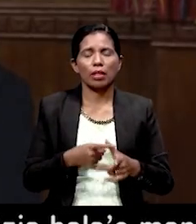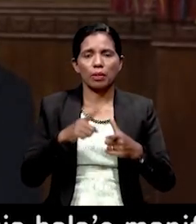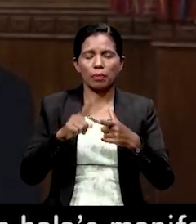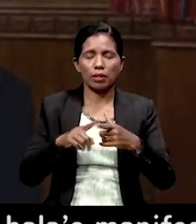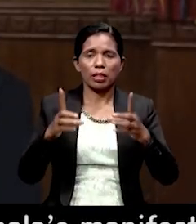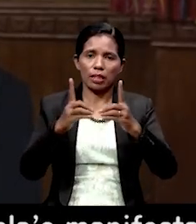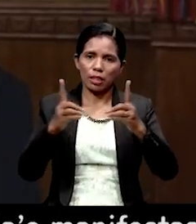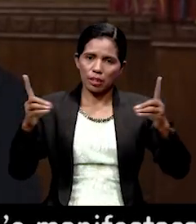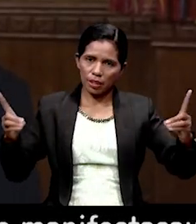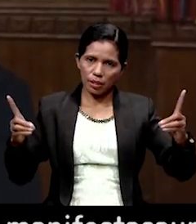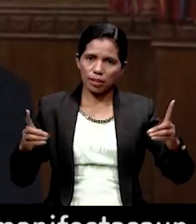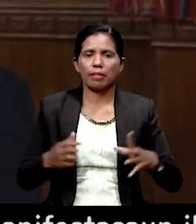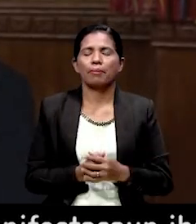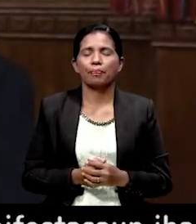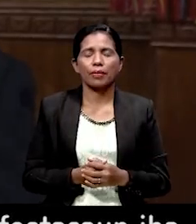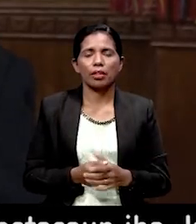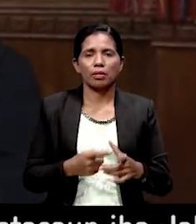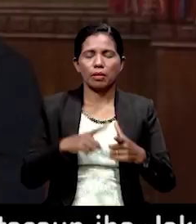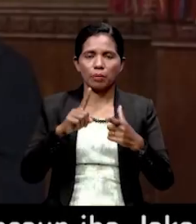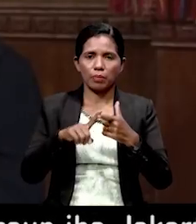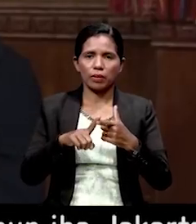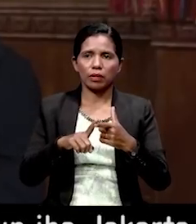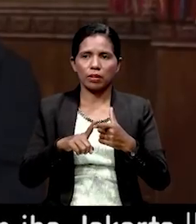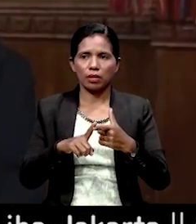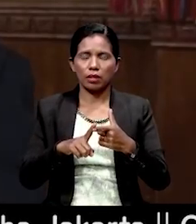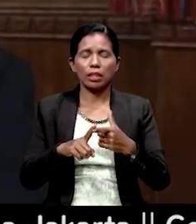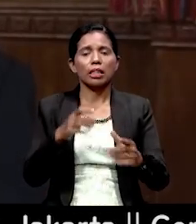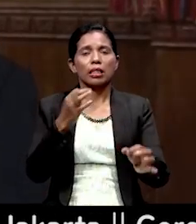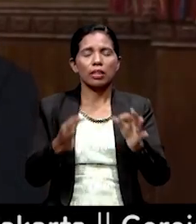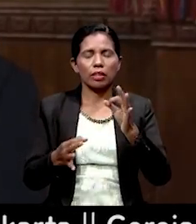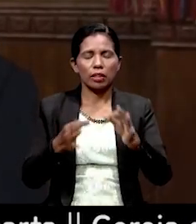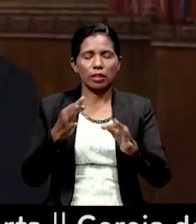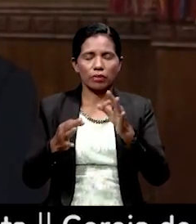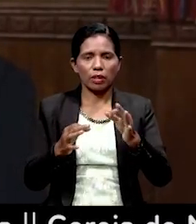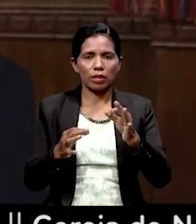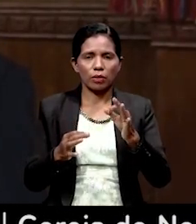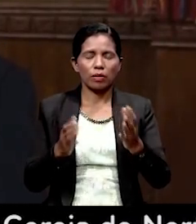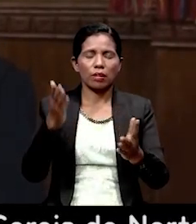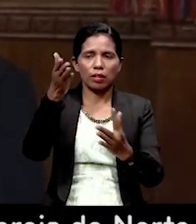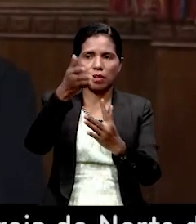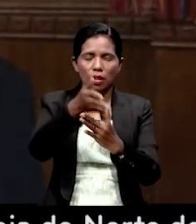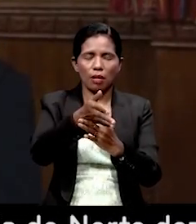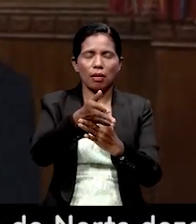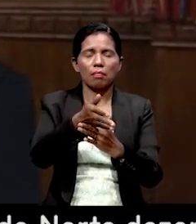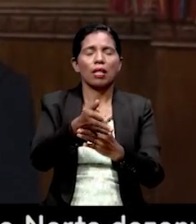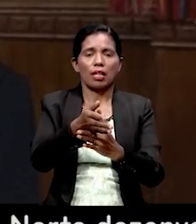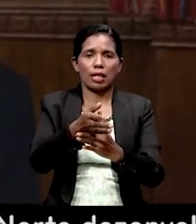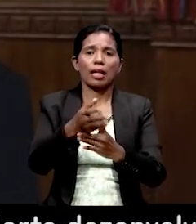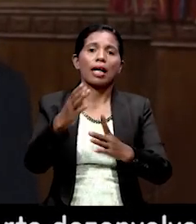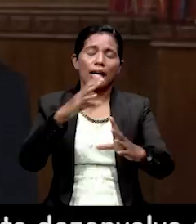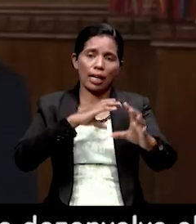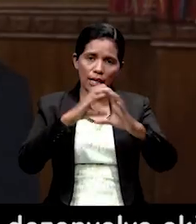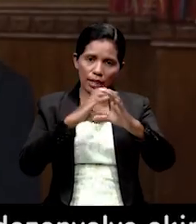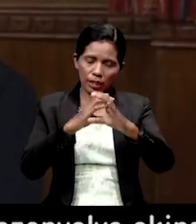que distância social e não mais, tem que carregar antes de tu sair da careta, tem que usar hand sanitizer para fazer lima ou